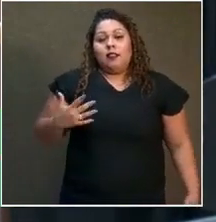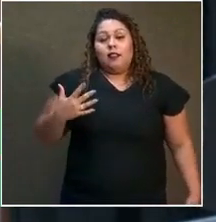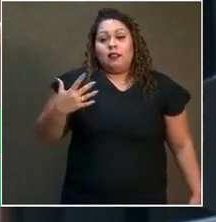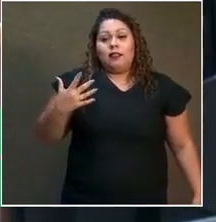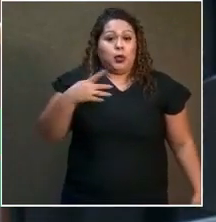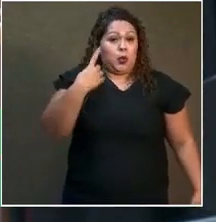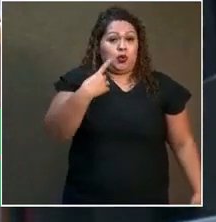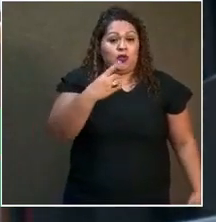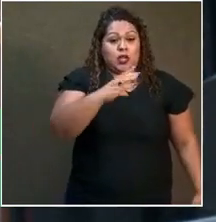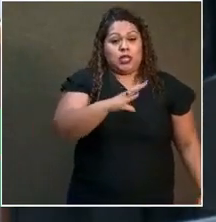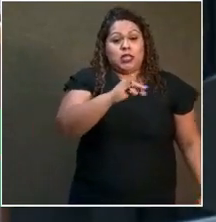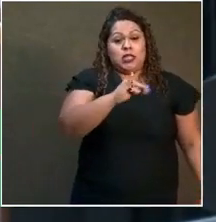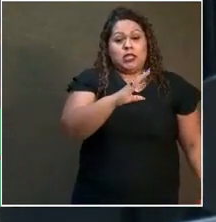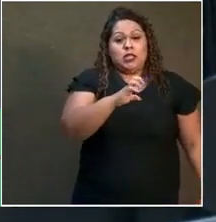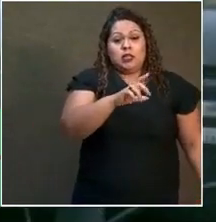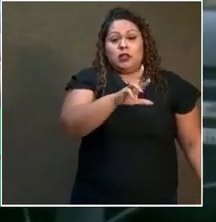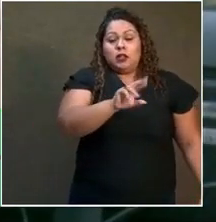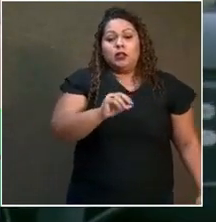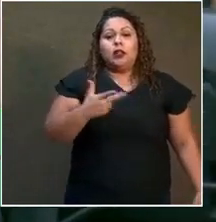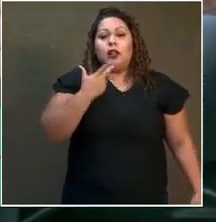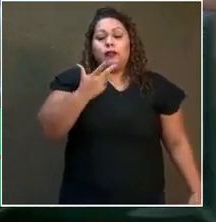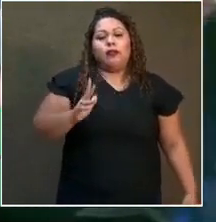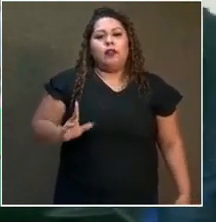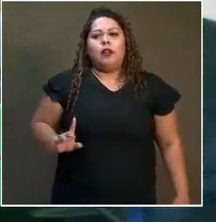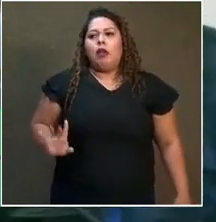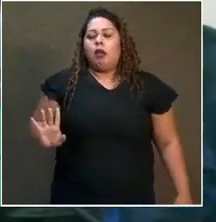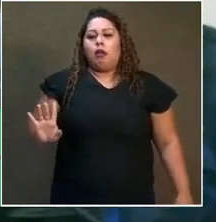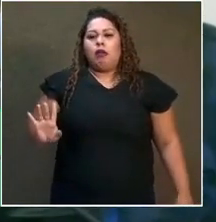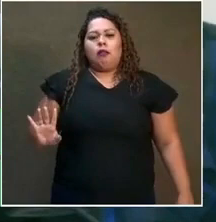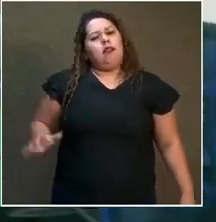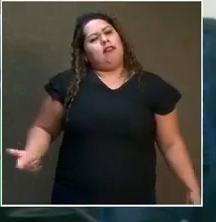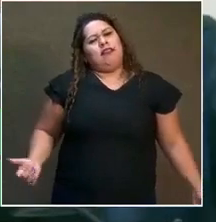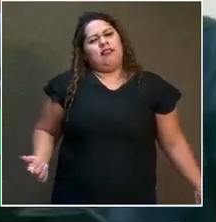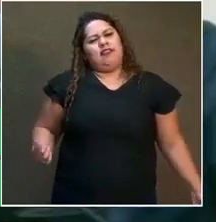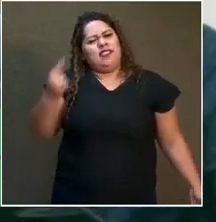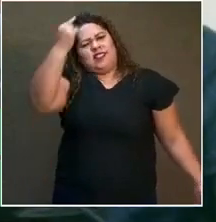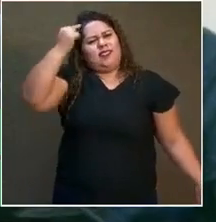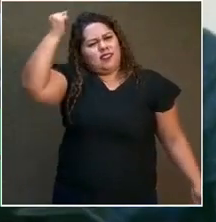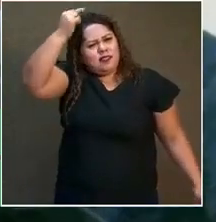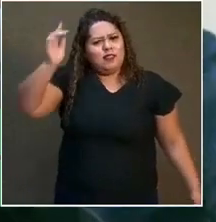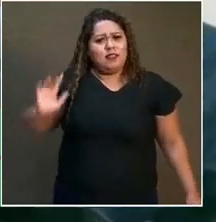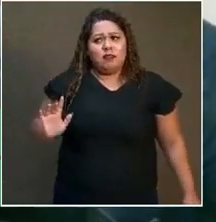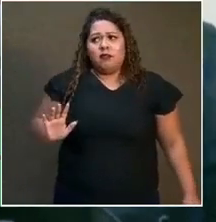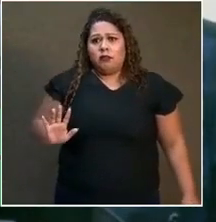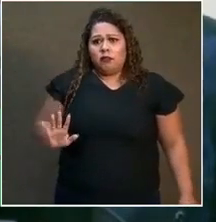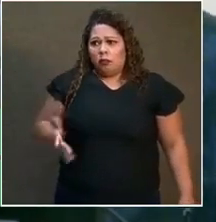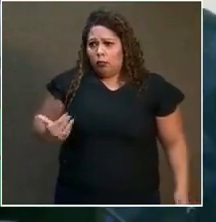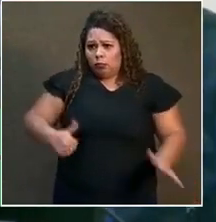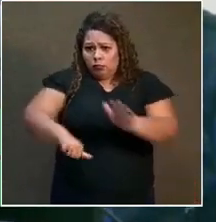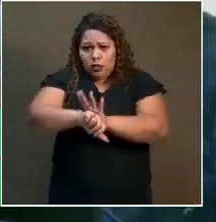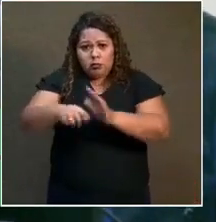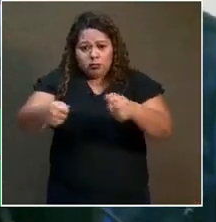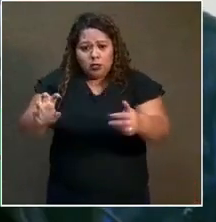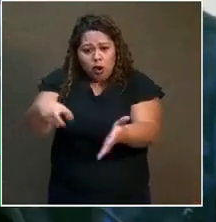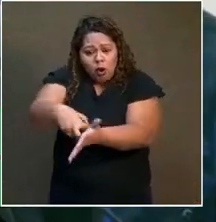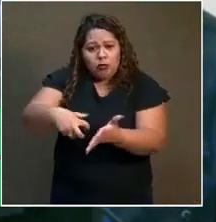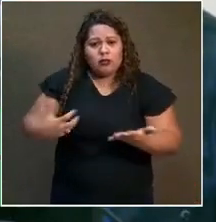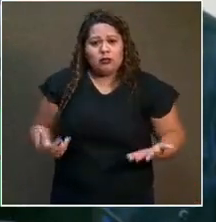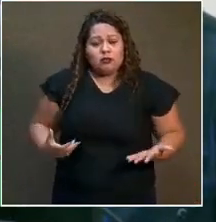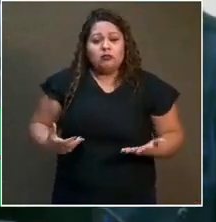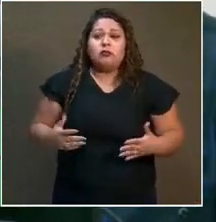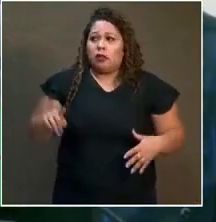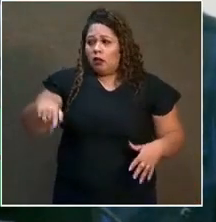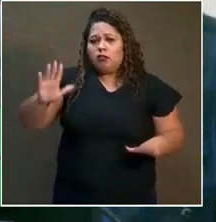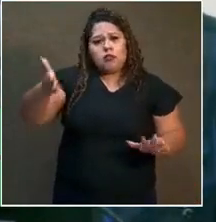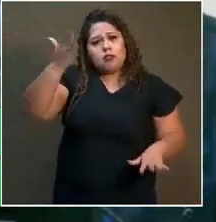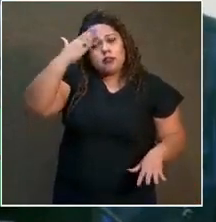O doutor Cícero veio dizer aqui que ele não é santo. Ninguém está falando isso. Ele praticou um crime, precisa ser condenado por isso. E ele tem